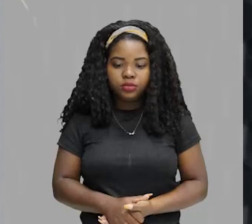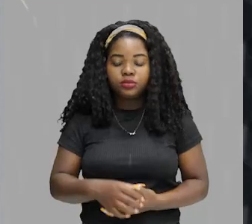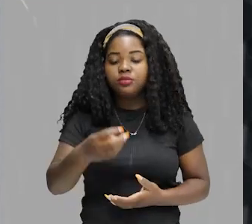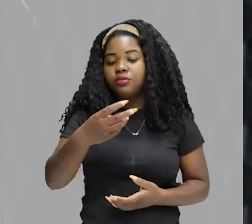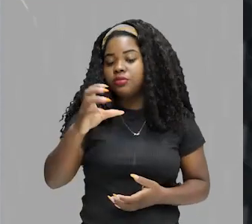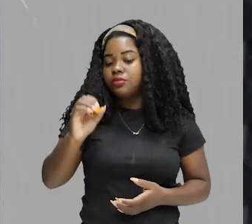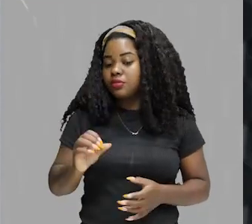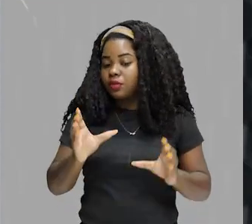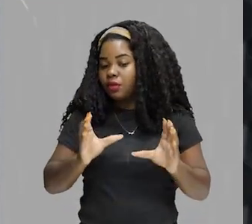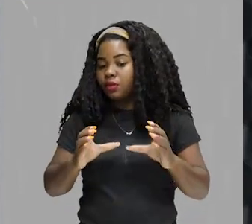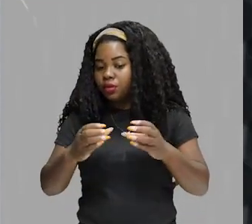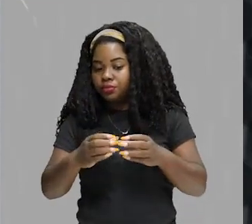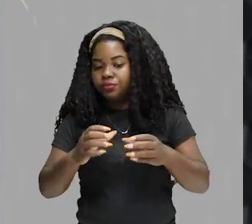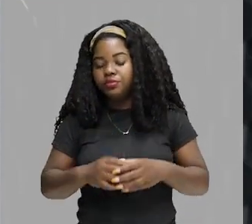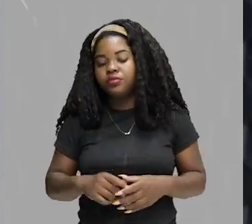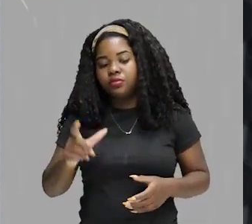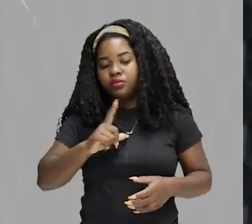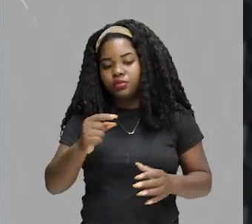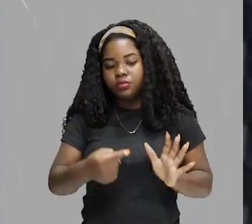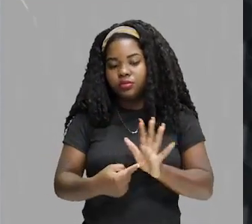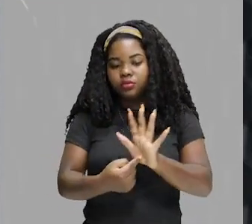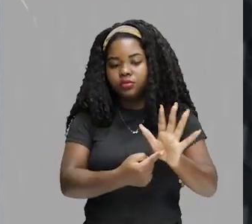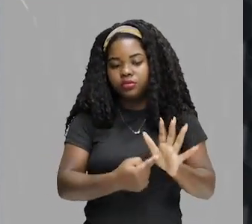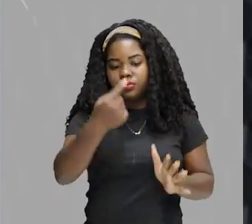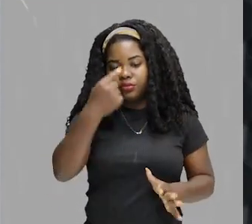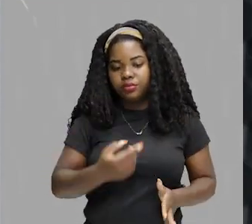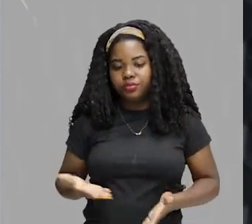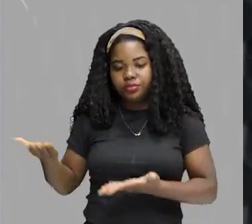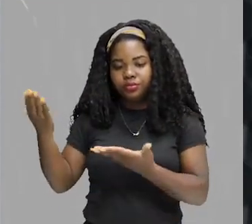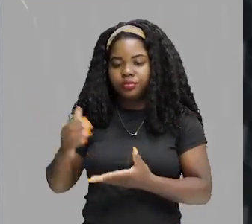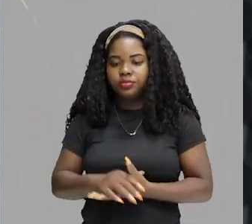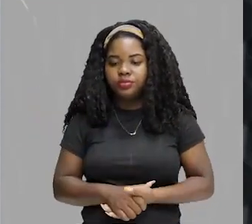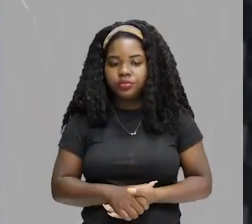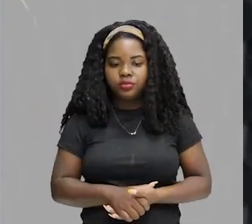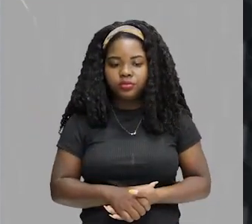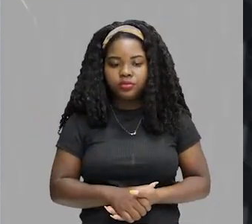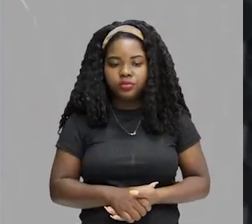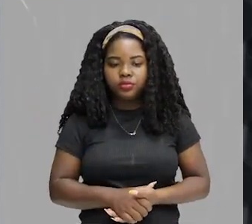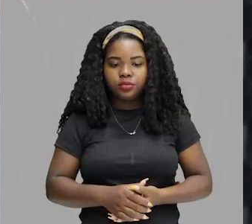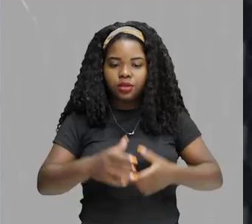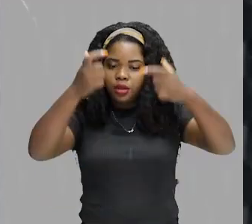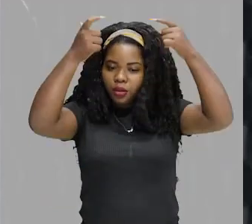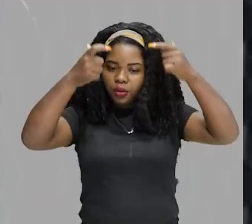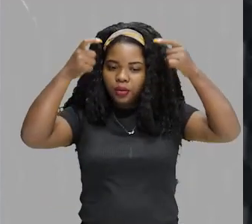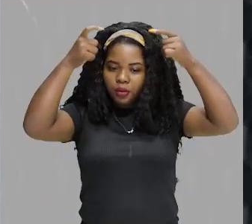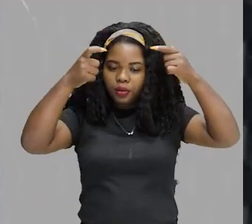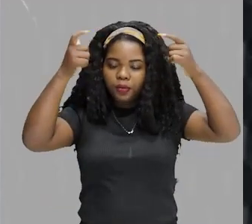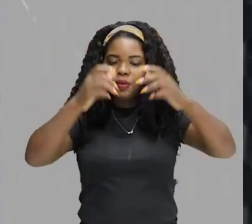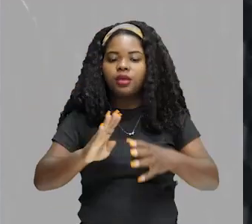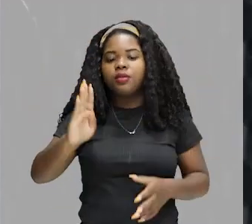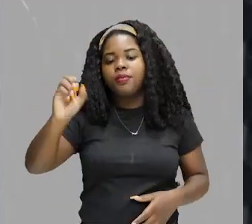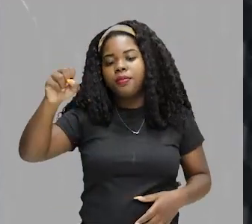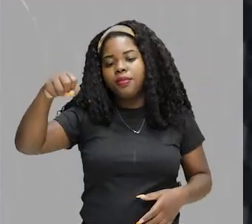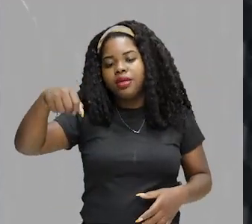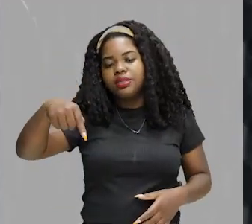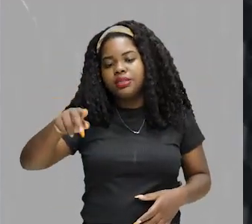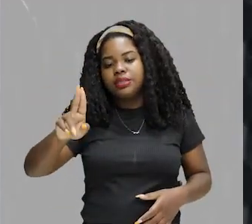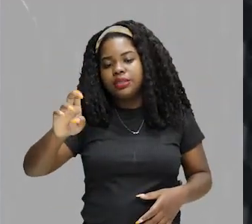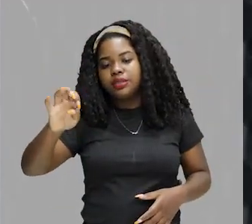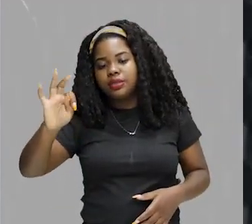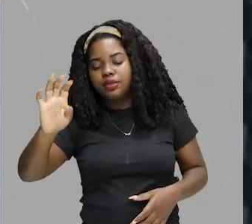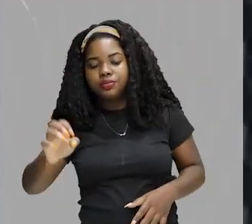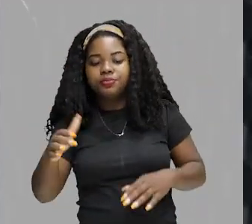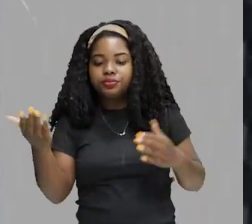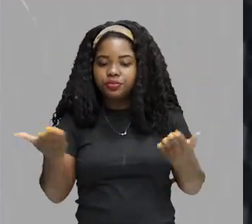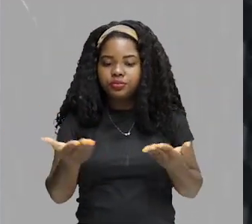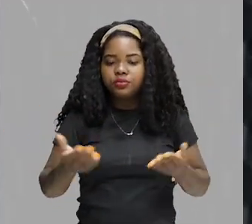30 equipes. Tá aqui, eu trouxe aqui LeBron James, que é chamado o rei do basquetebol na atualidade. Olha